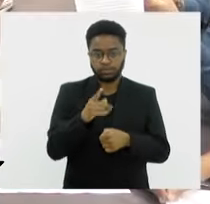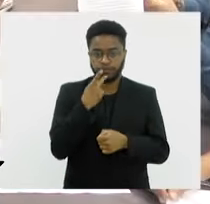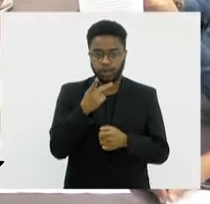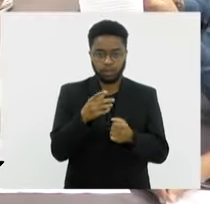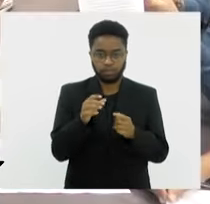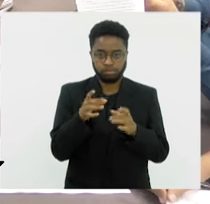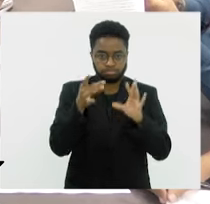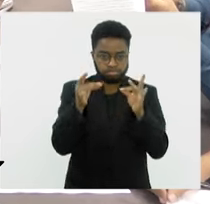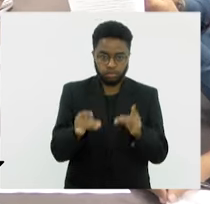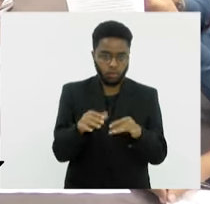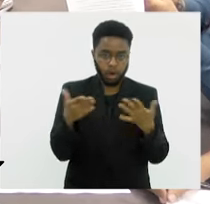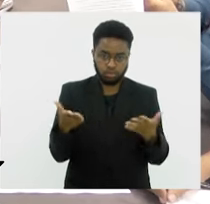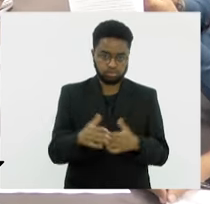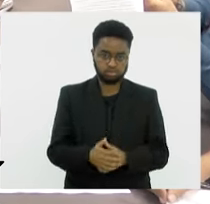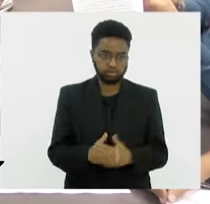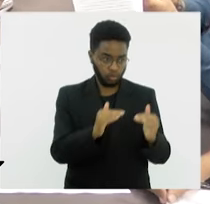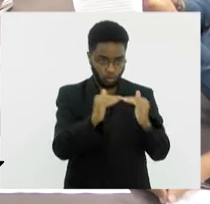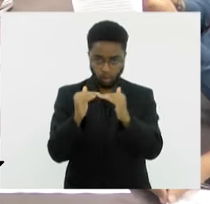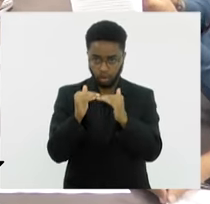De acordo. Então,